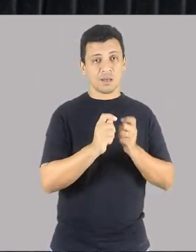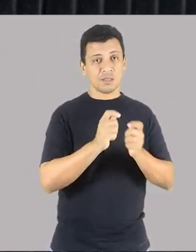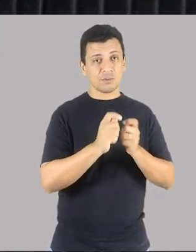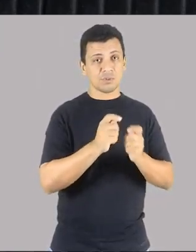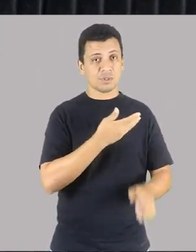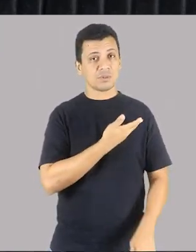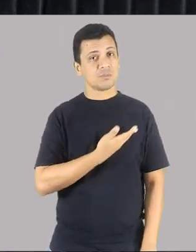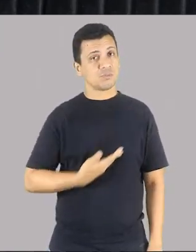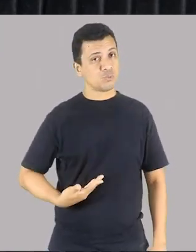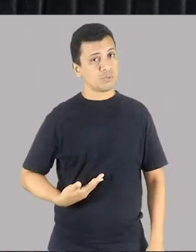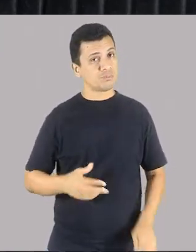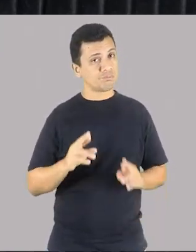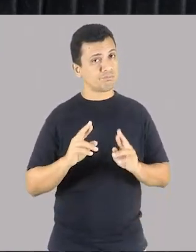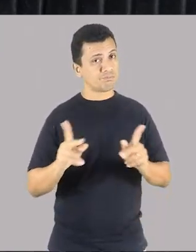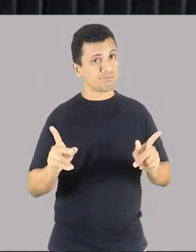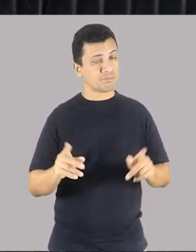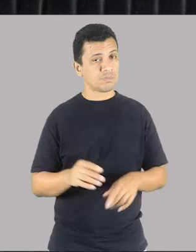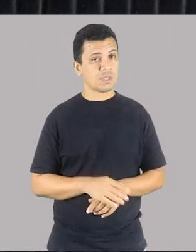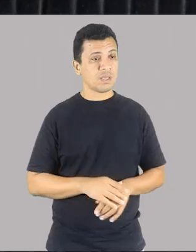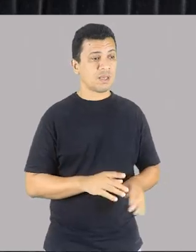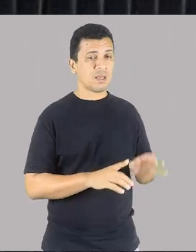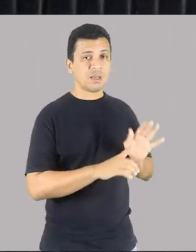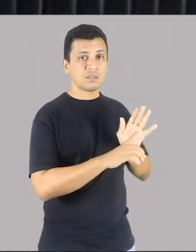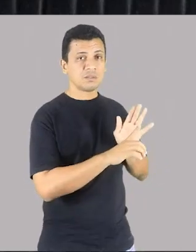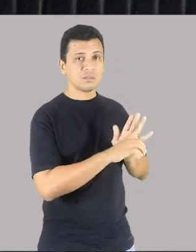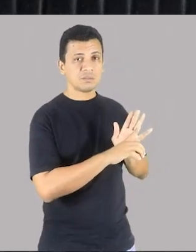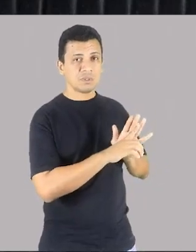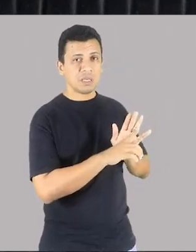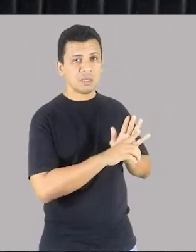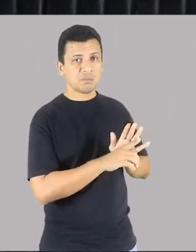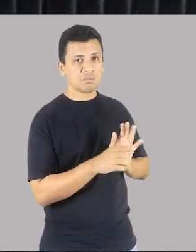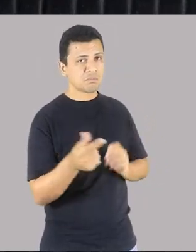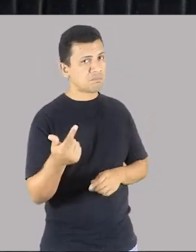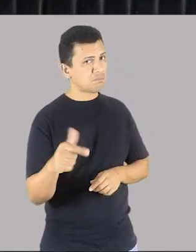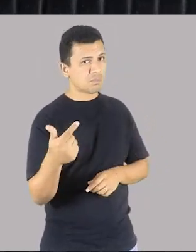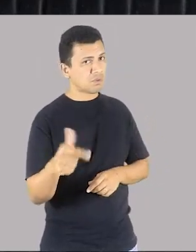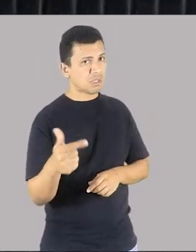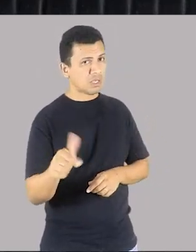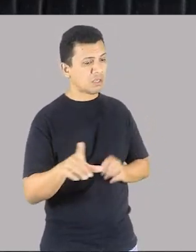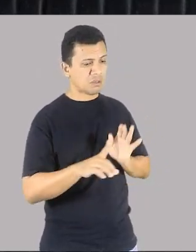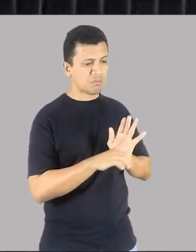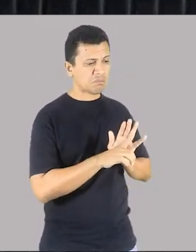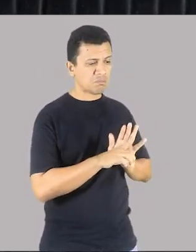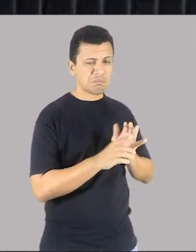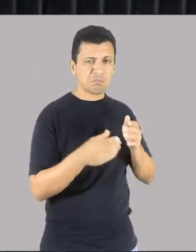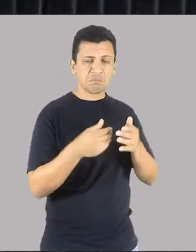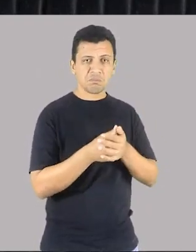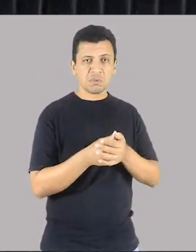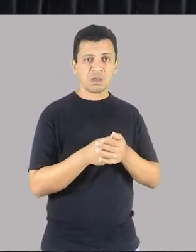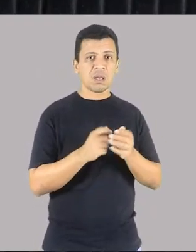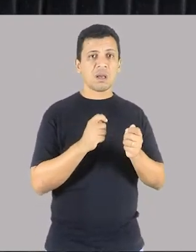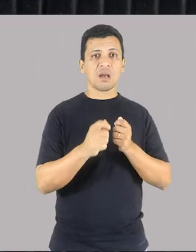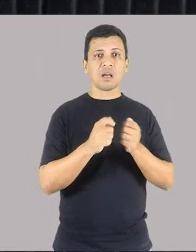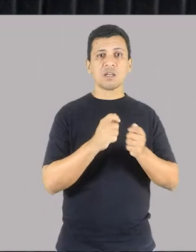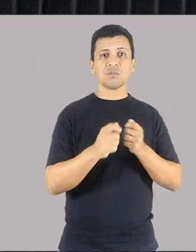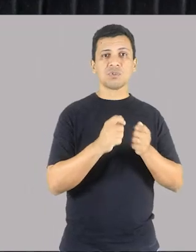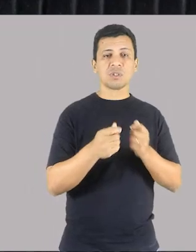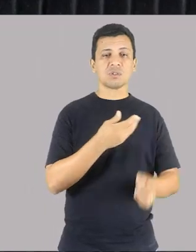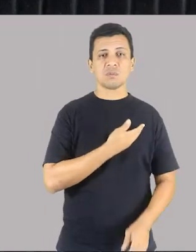certo? Não podemos fazer aquilo que é ilegal, aquilo que está determinado em lei, deve ser seguido. No